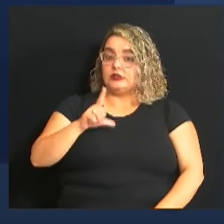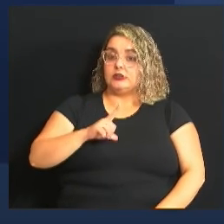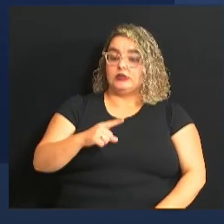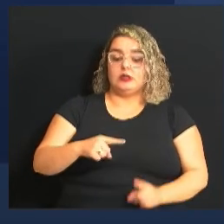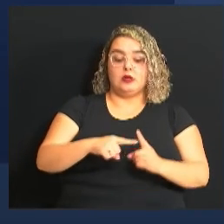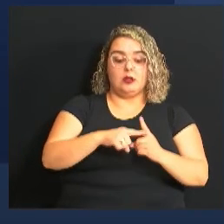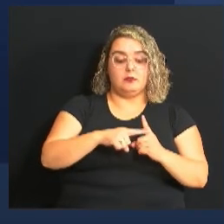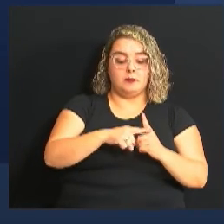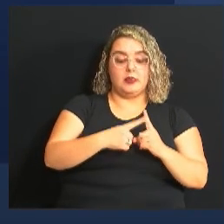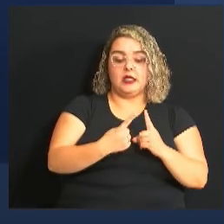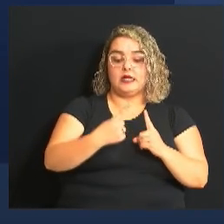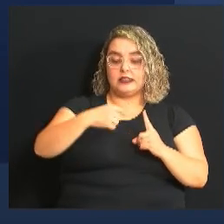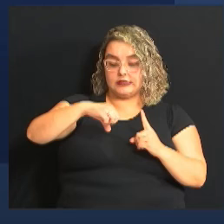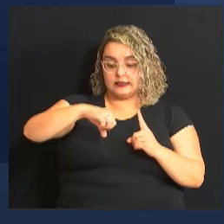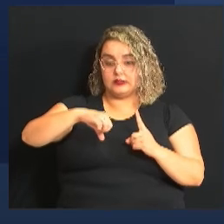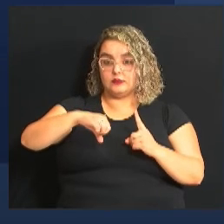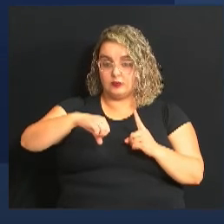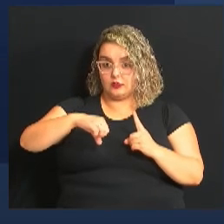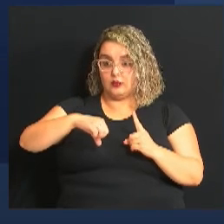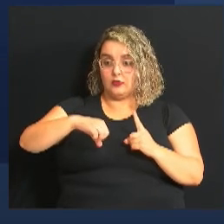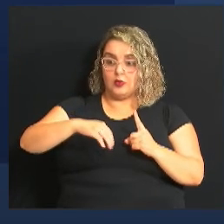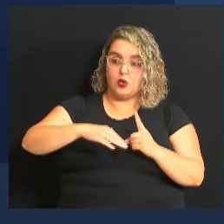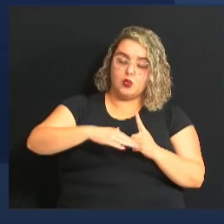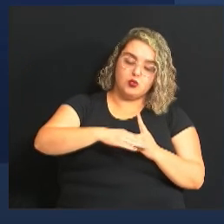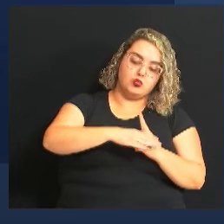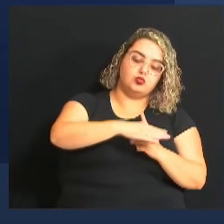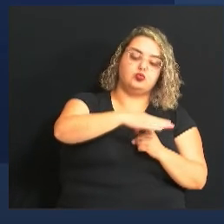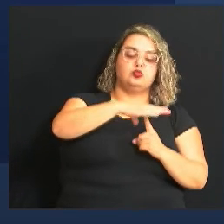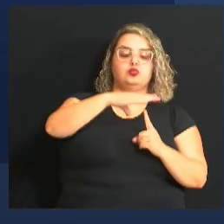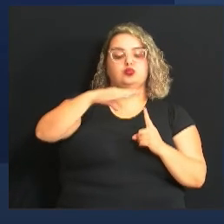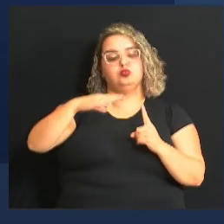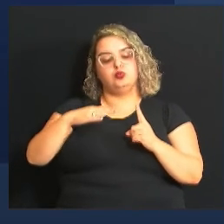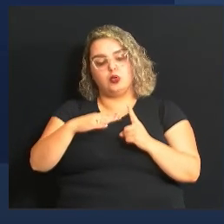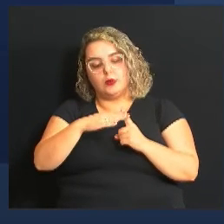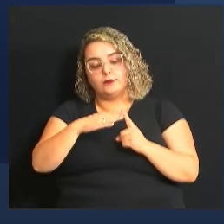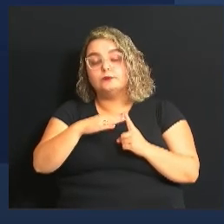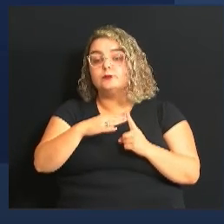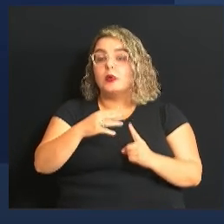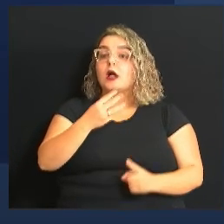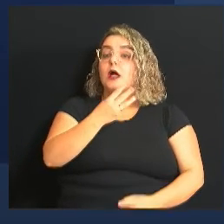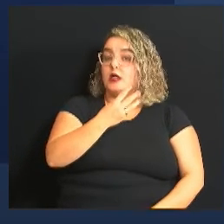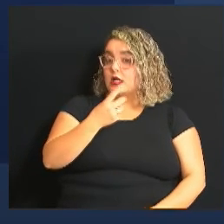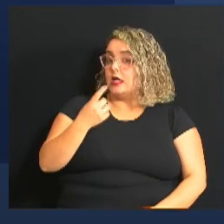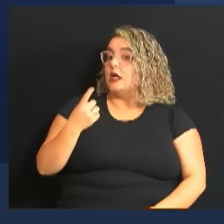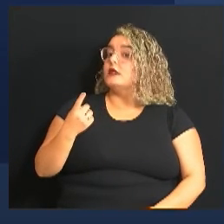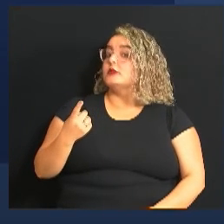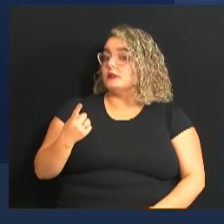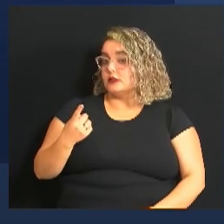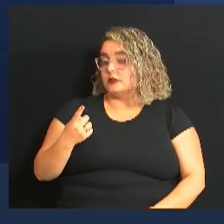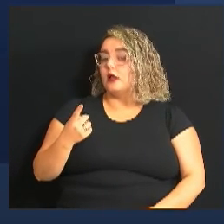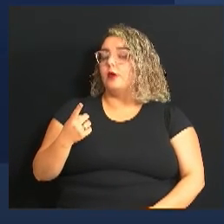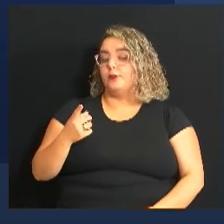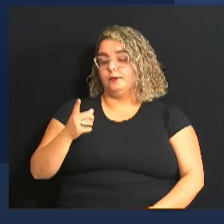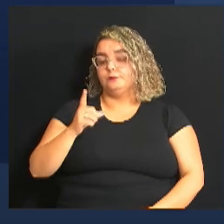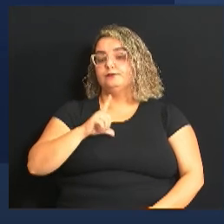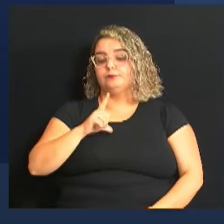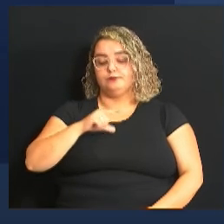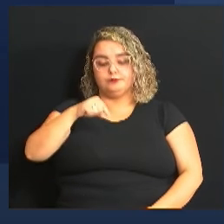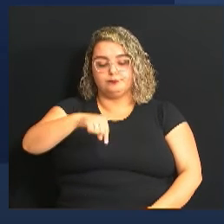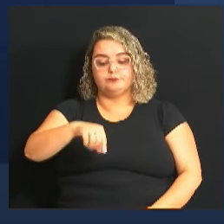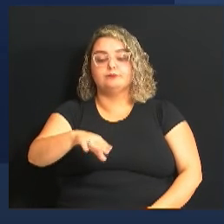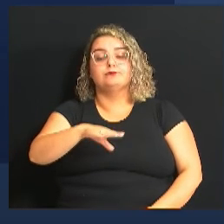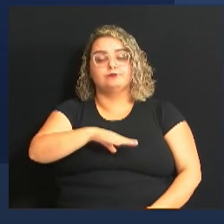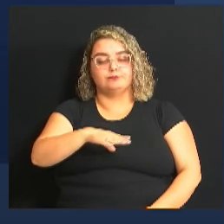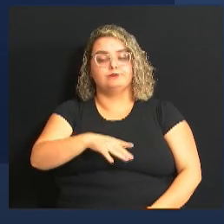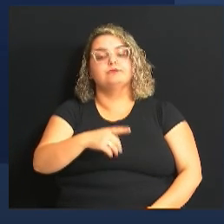de 19 graus. Ao longo do dia essa temperatura sobe, podendo chegar aos 31 graus aqui